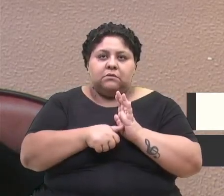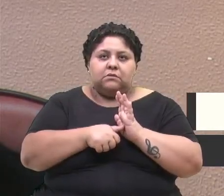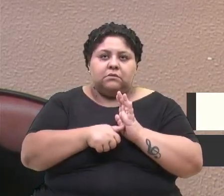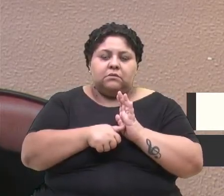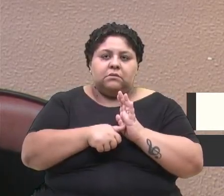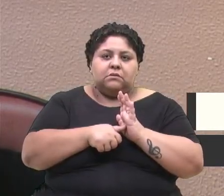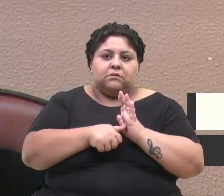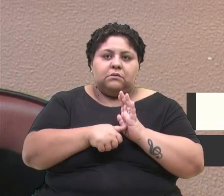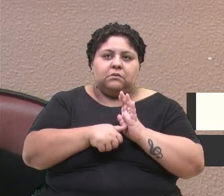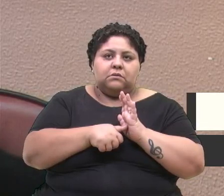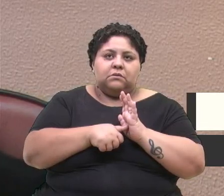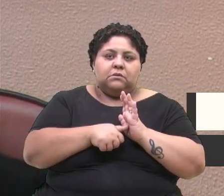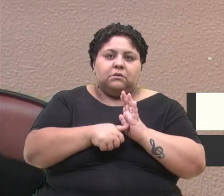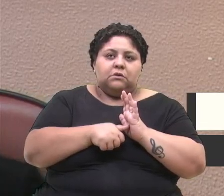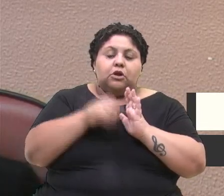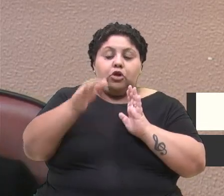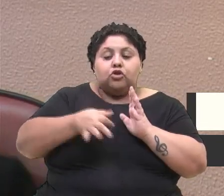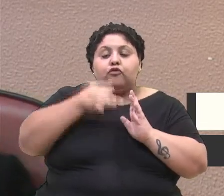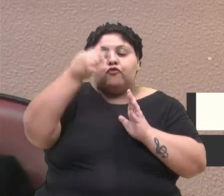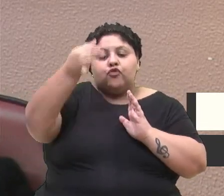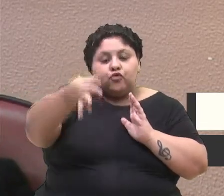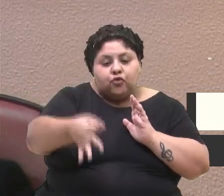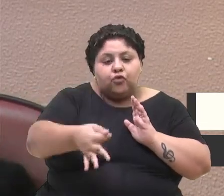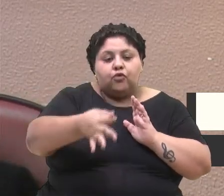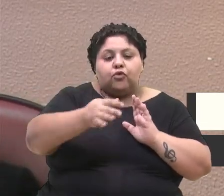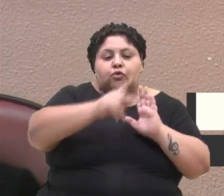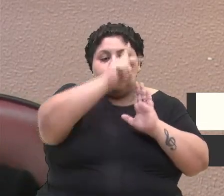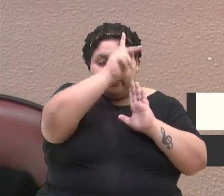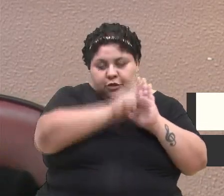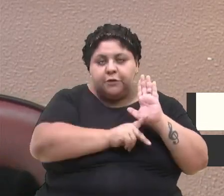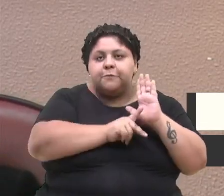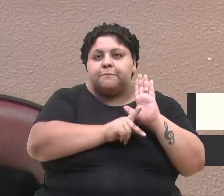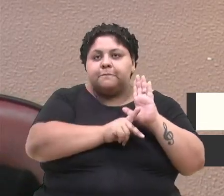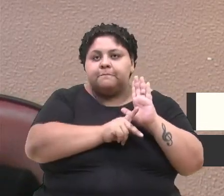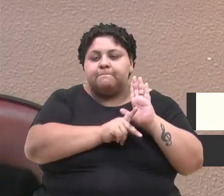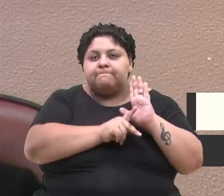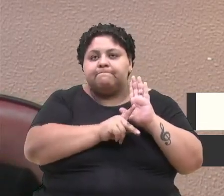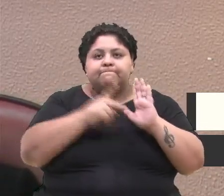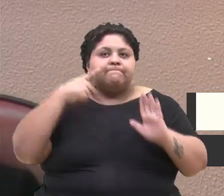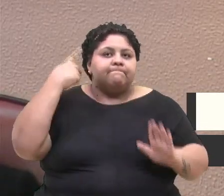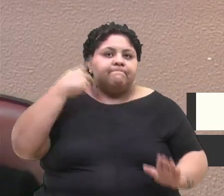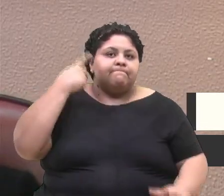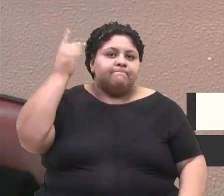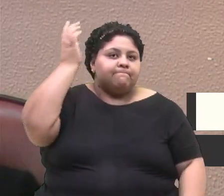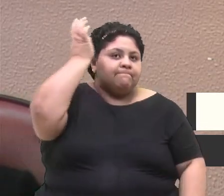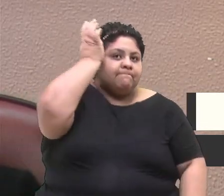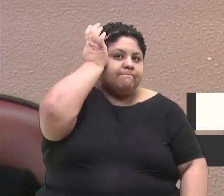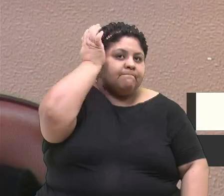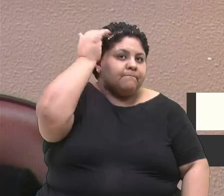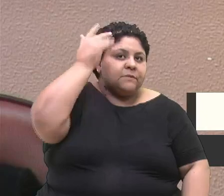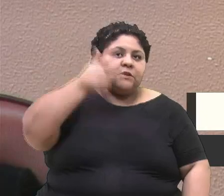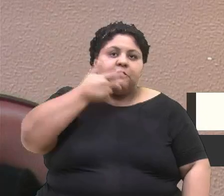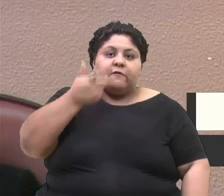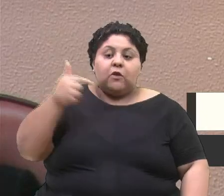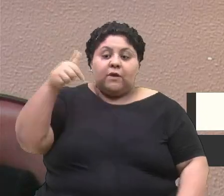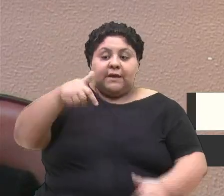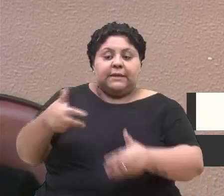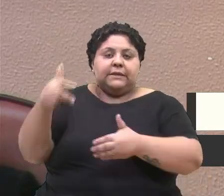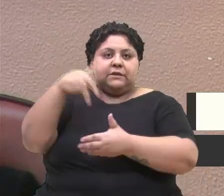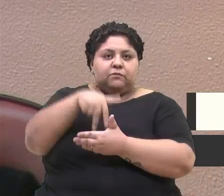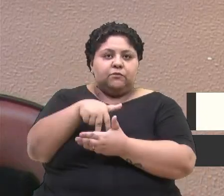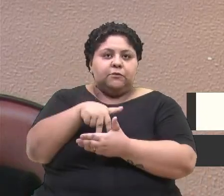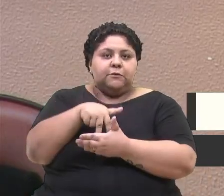levando adiante esse projeto, o vereador Felipe falou aqui na tribuna,